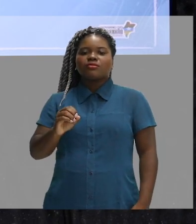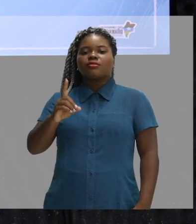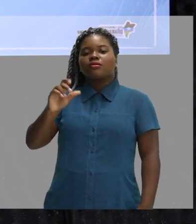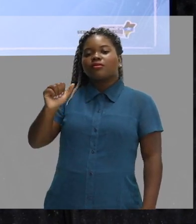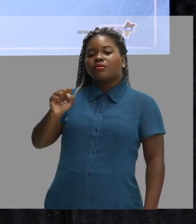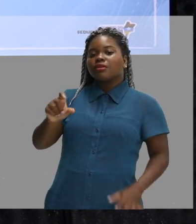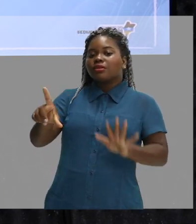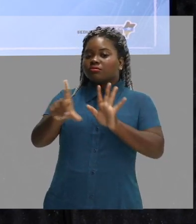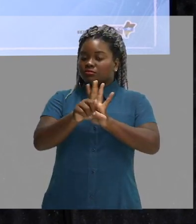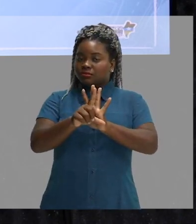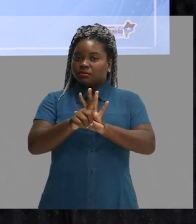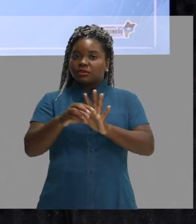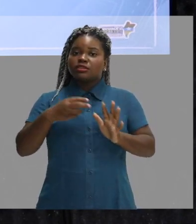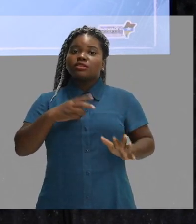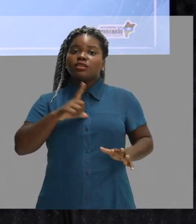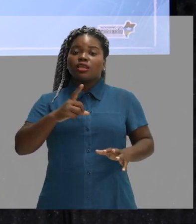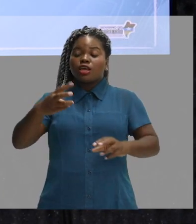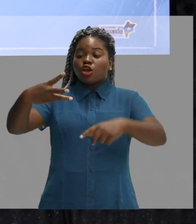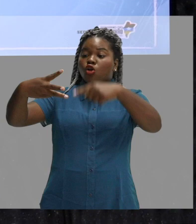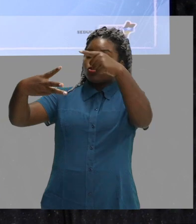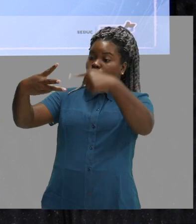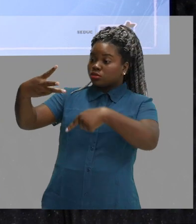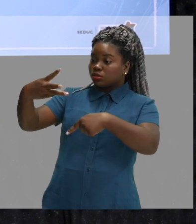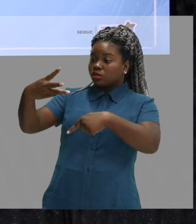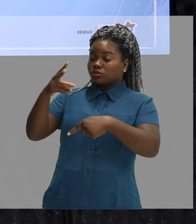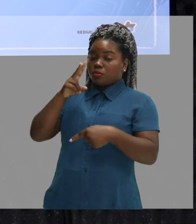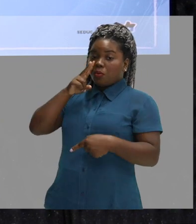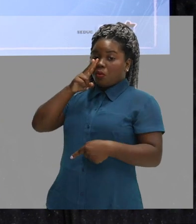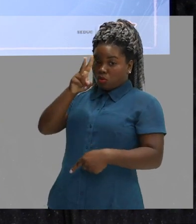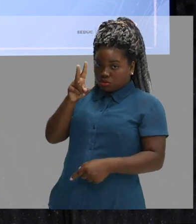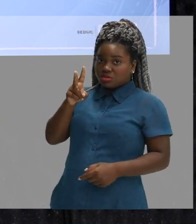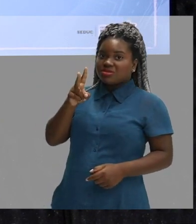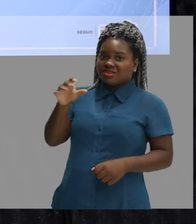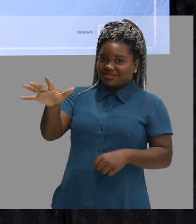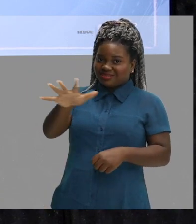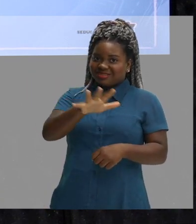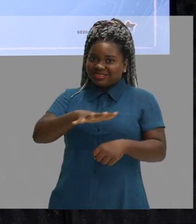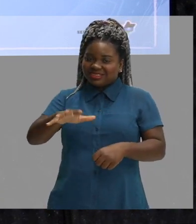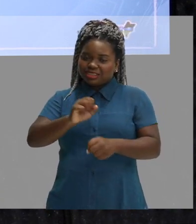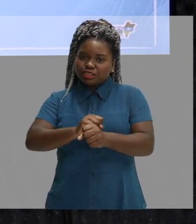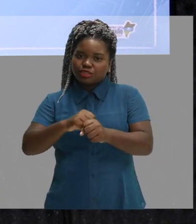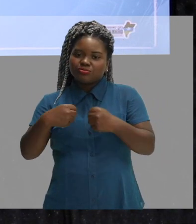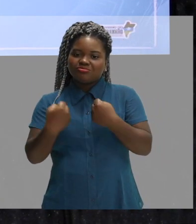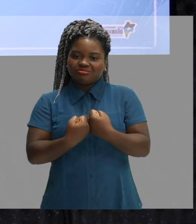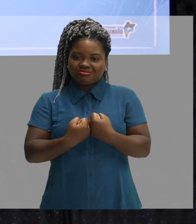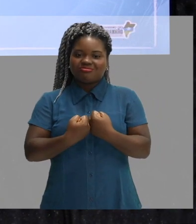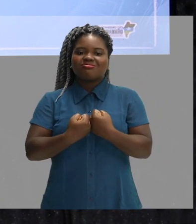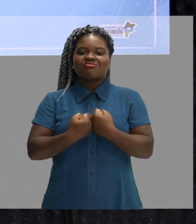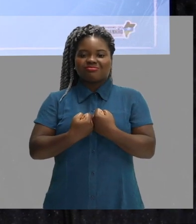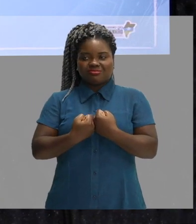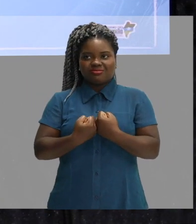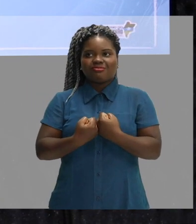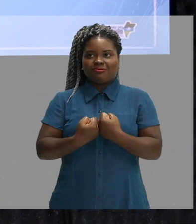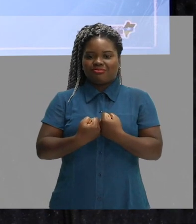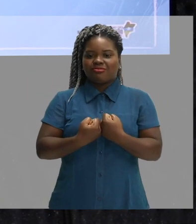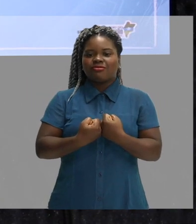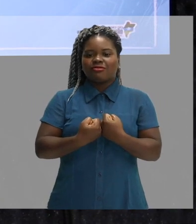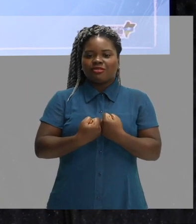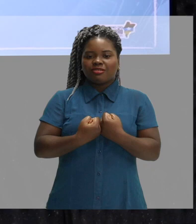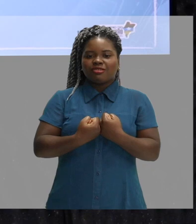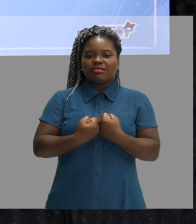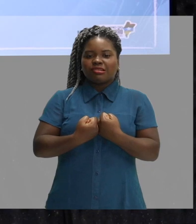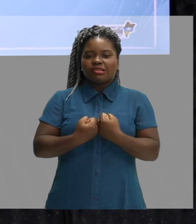de três poderes, ou então de tripartição das funções de poder, de tripartição do